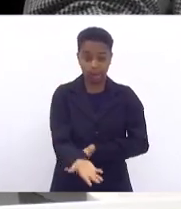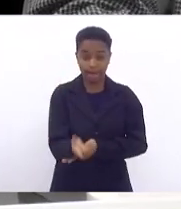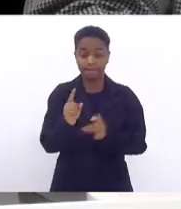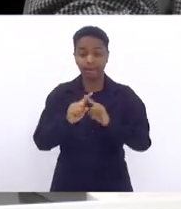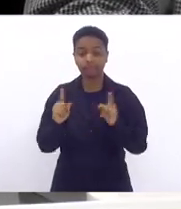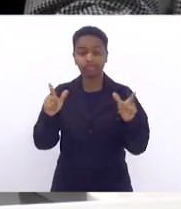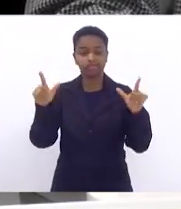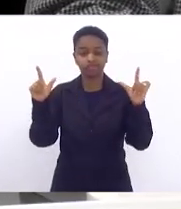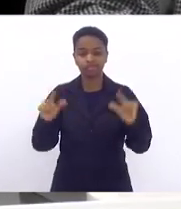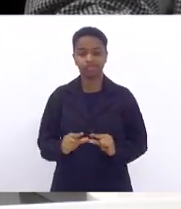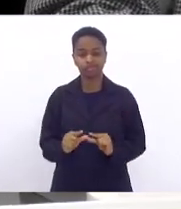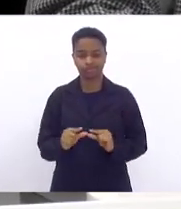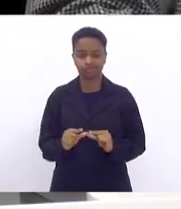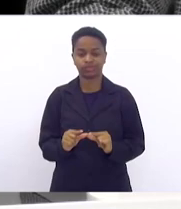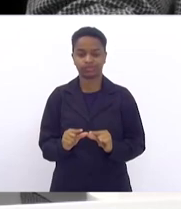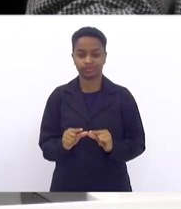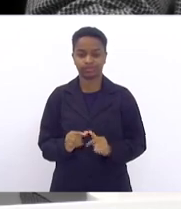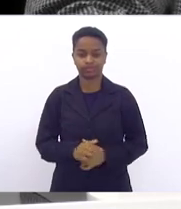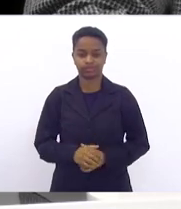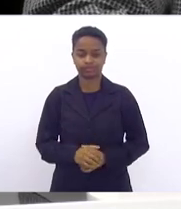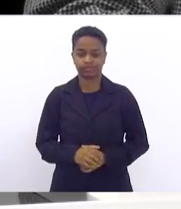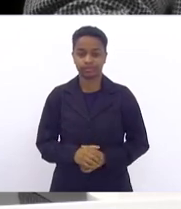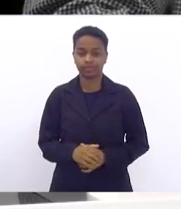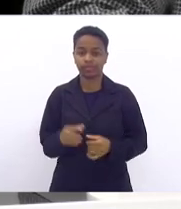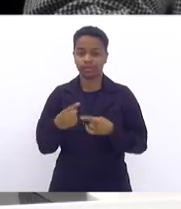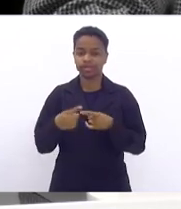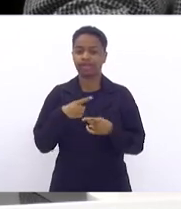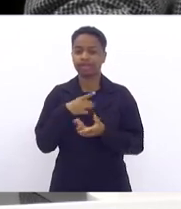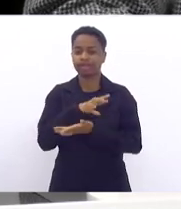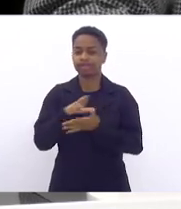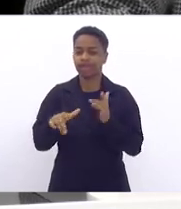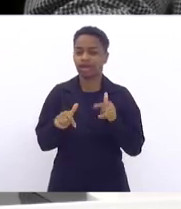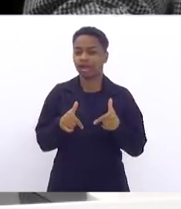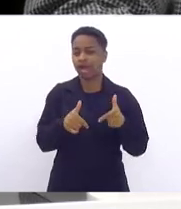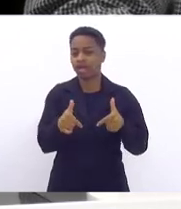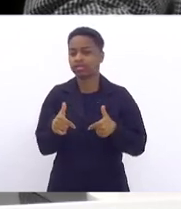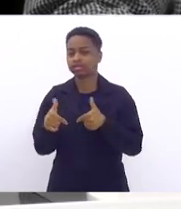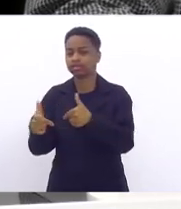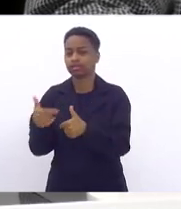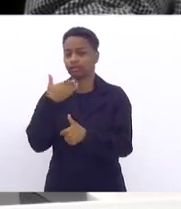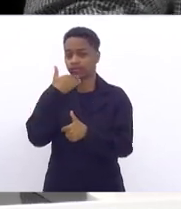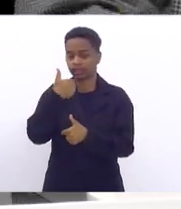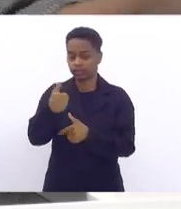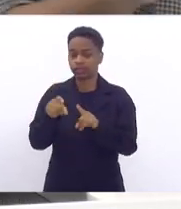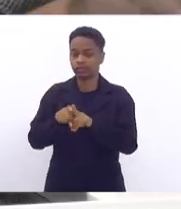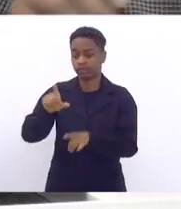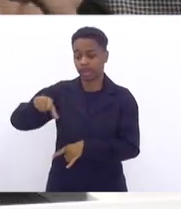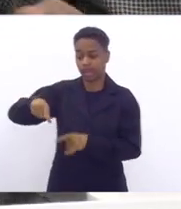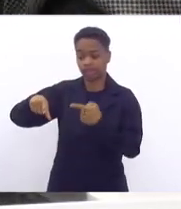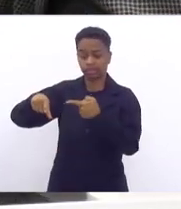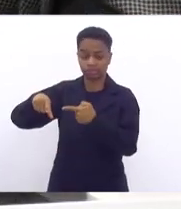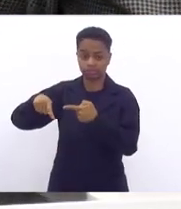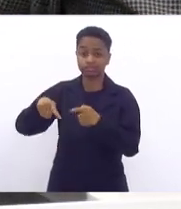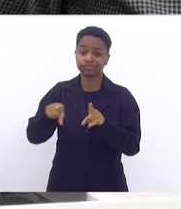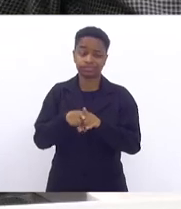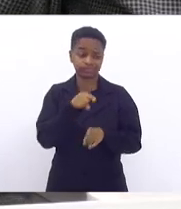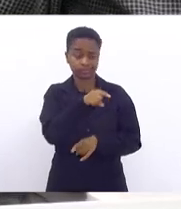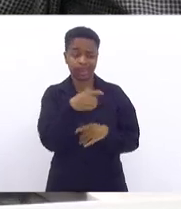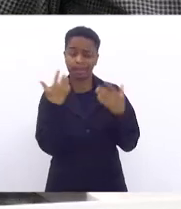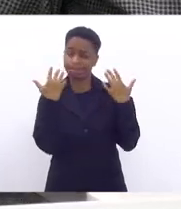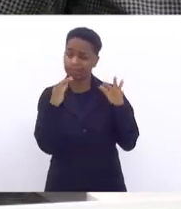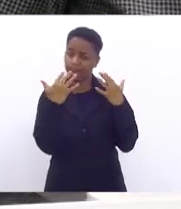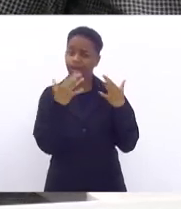menor desmatador da Mata Atlântica, com várias medidas que agilizaram. Uma delas foi o cartão. Então, Vossa Excelência está de